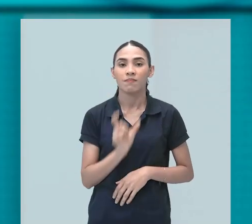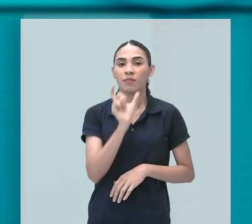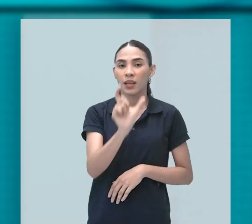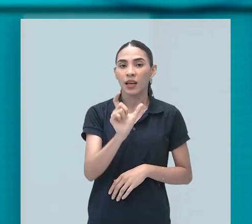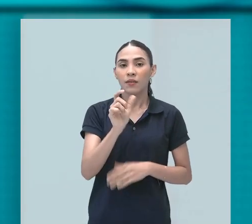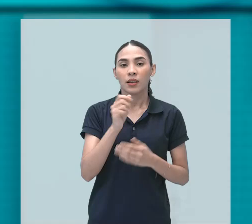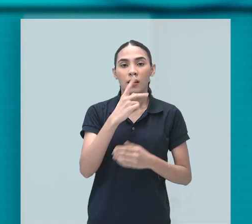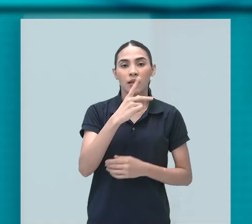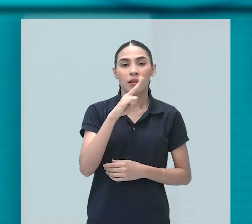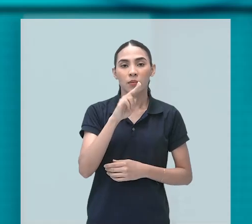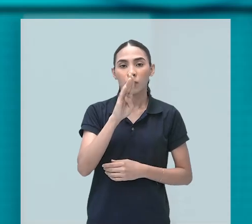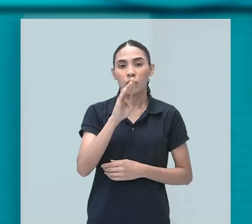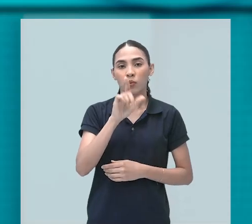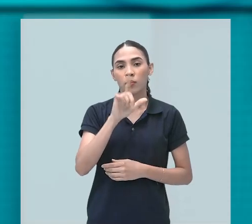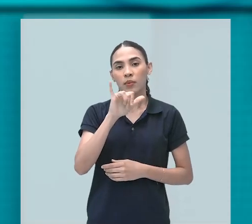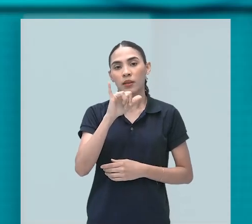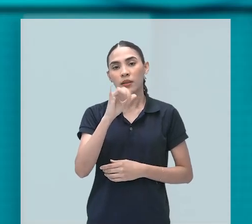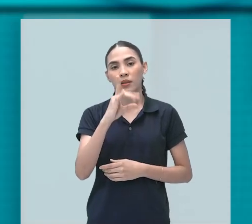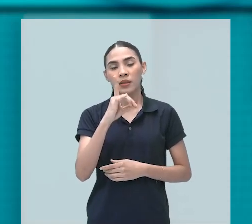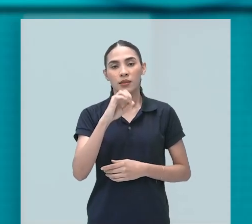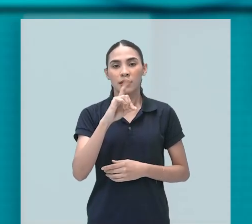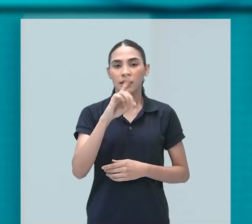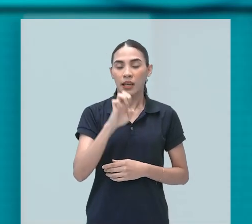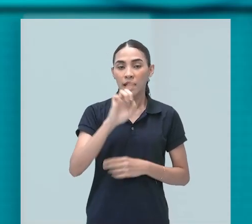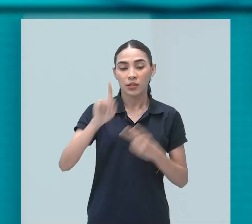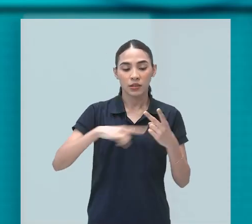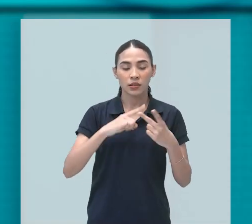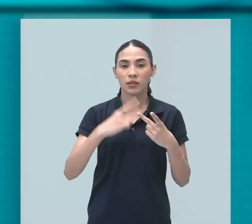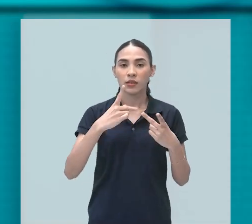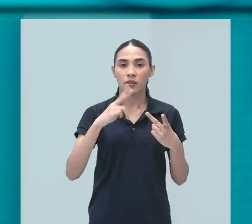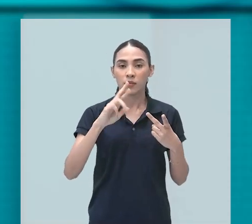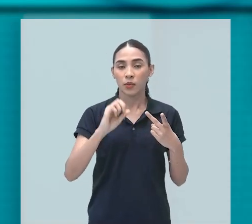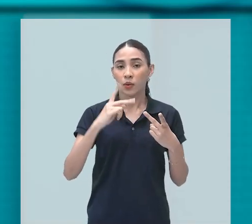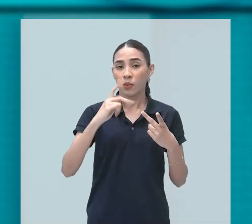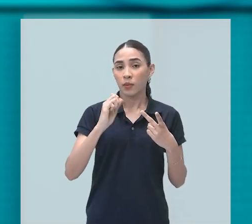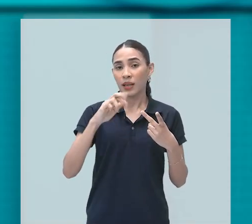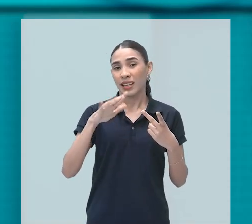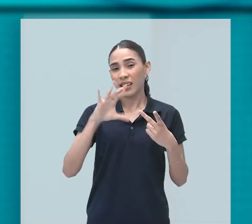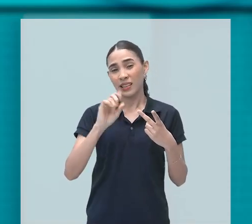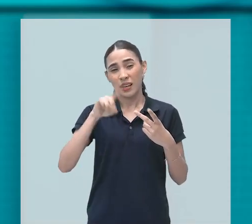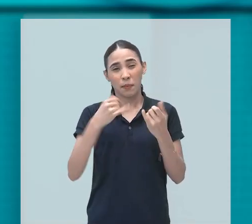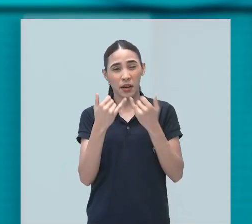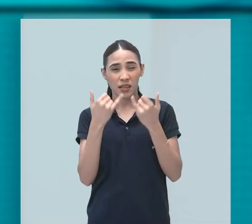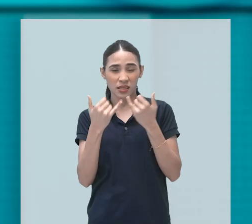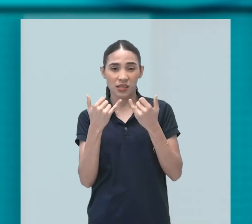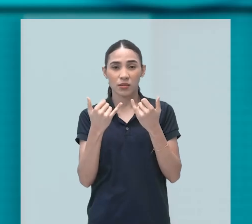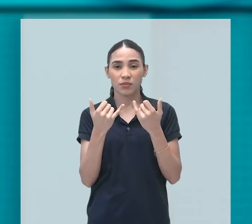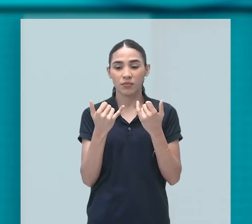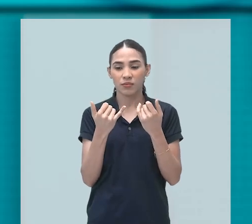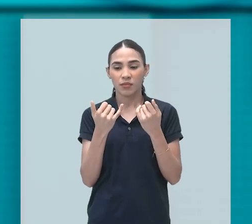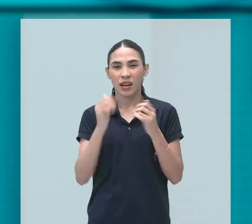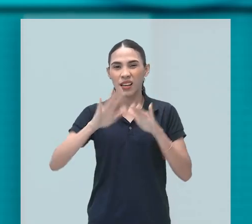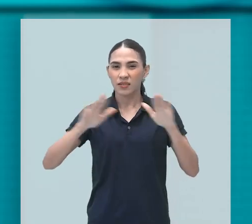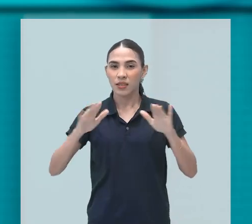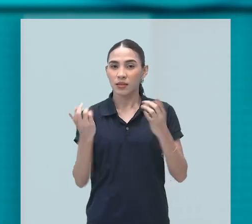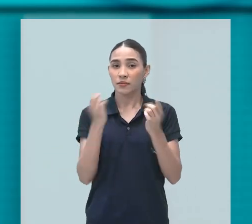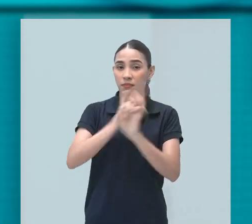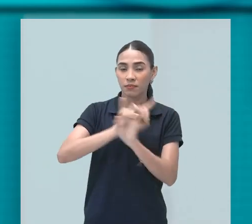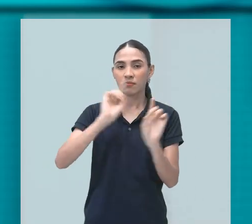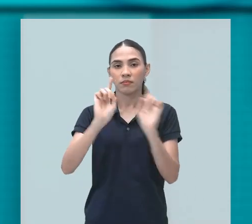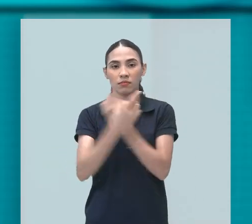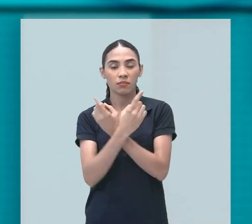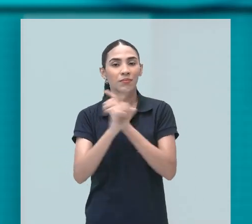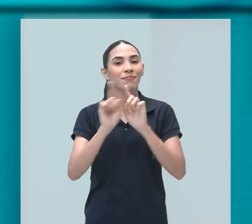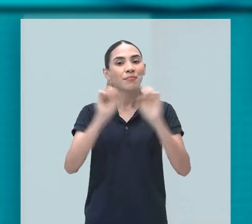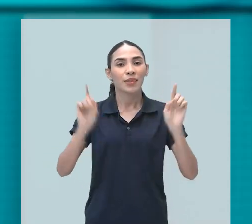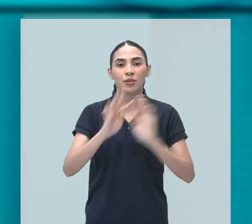termo publicidade e propaganda são termos muito semelhantes, ok? Às vezes, um é utilizado no lugar do outro como sinônimo, mas o nosso texto